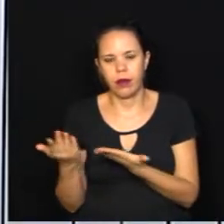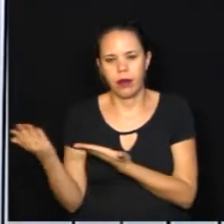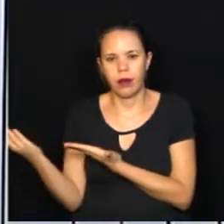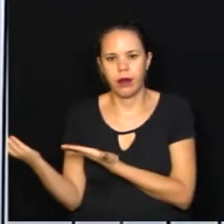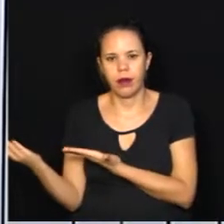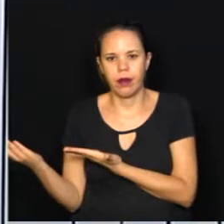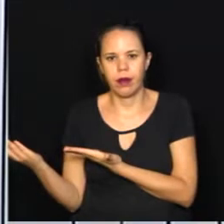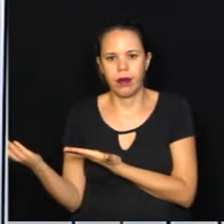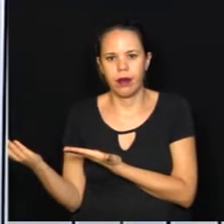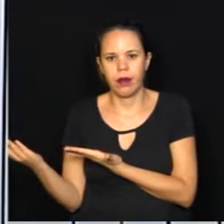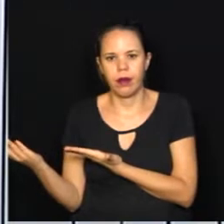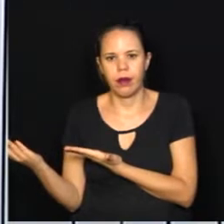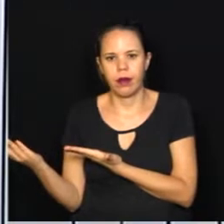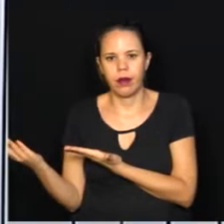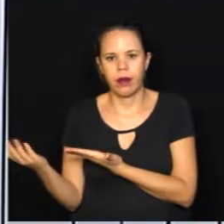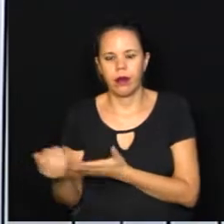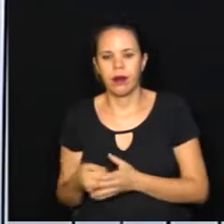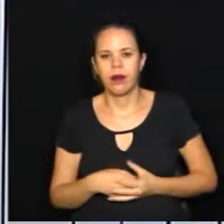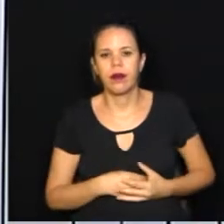é o nosso DDD,